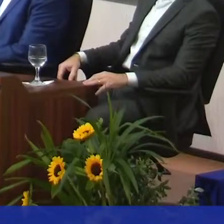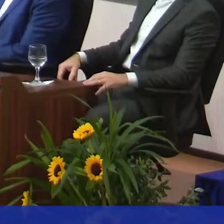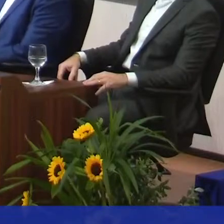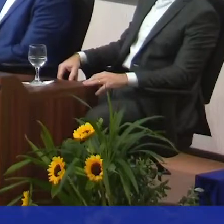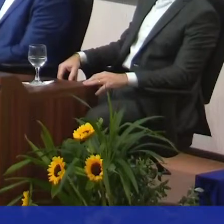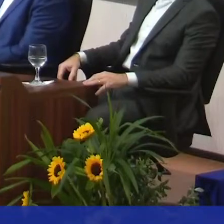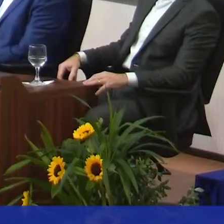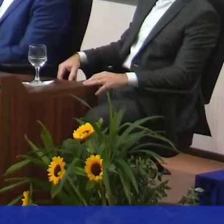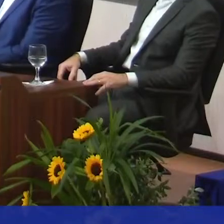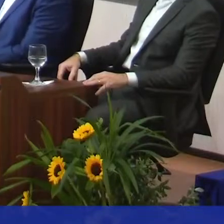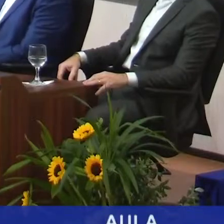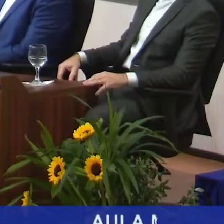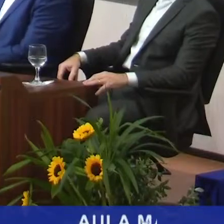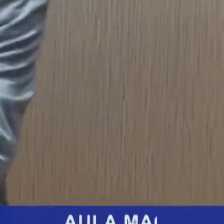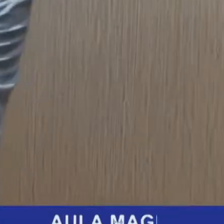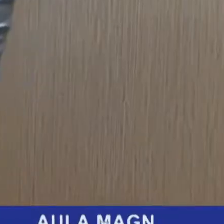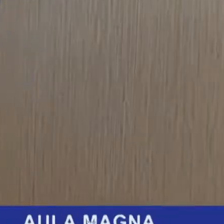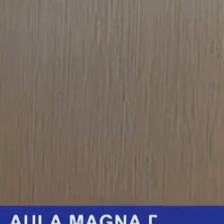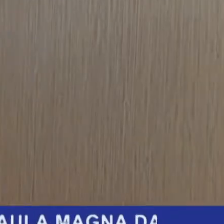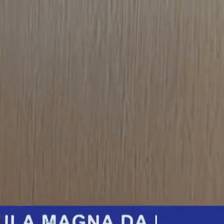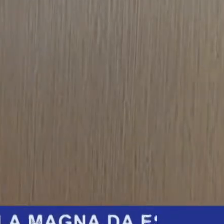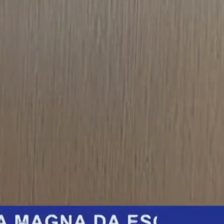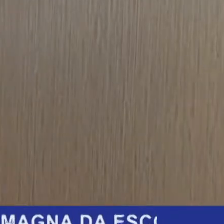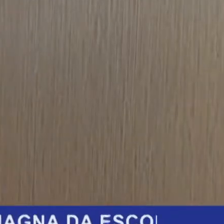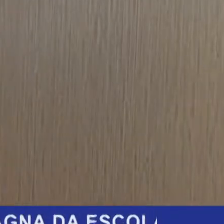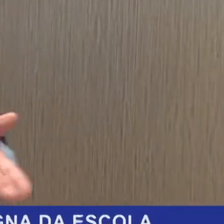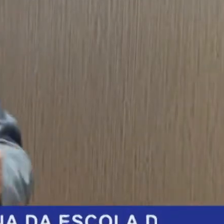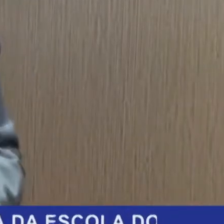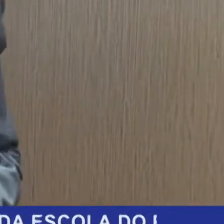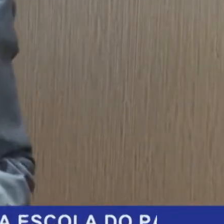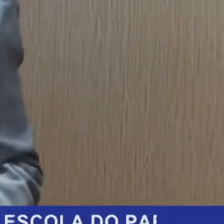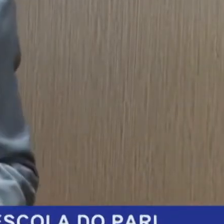Nem precisava lembrar que foi 1957, o pessoal...